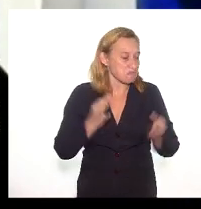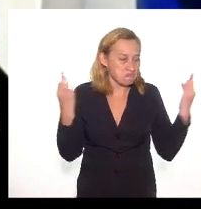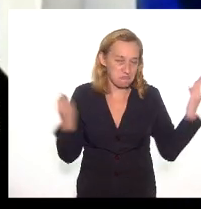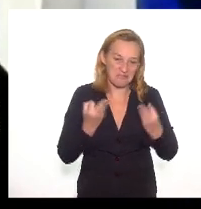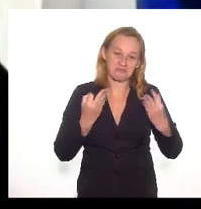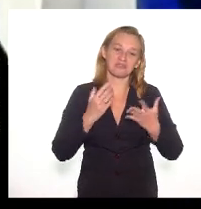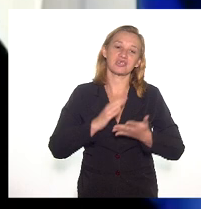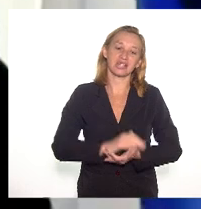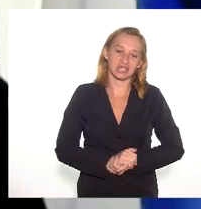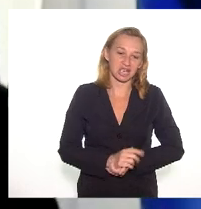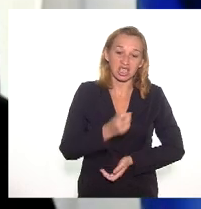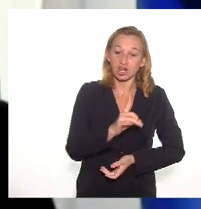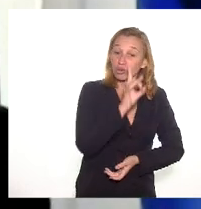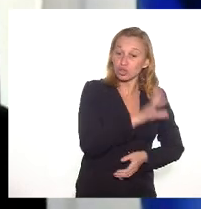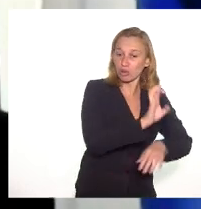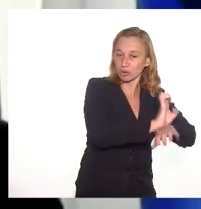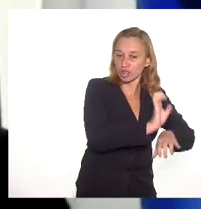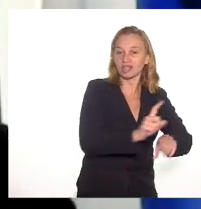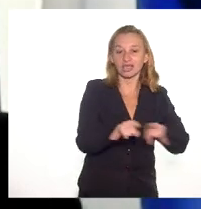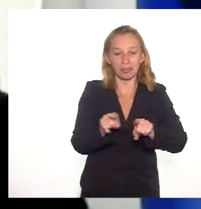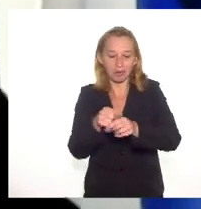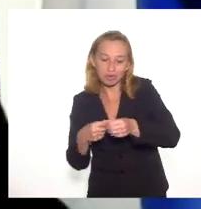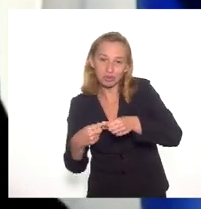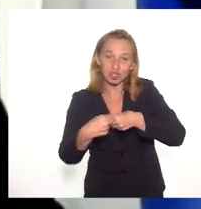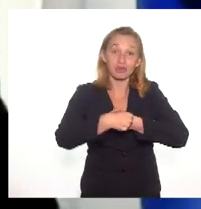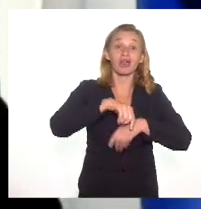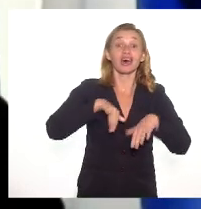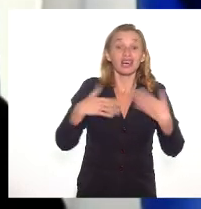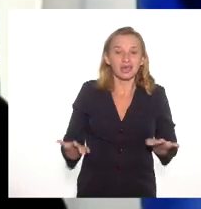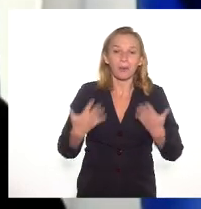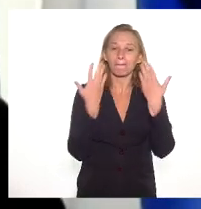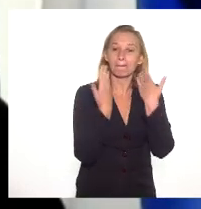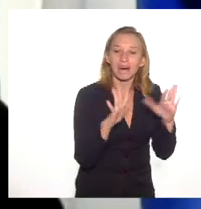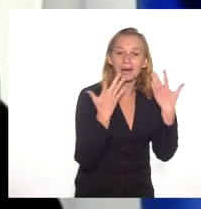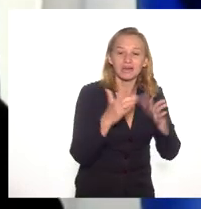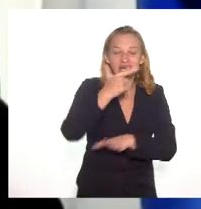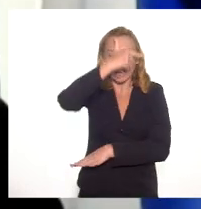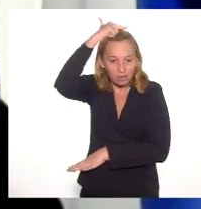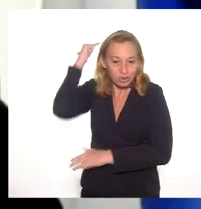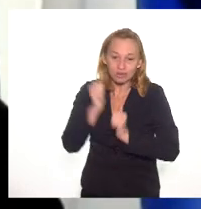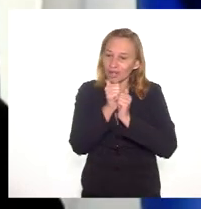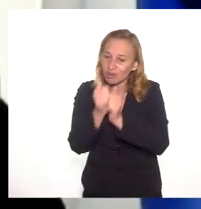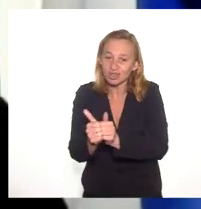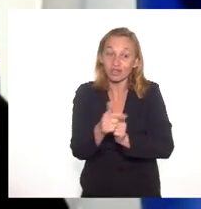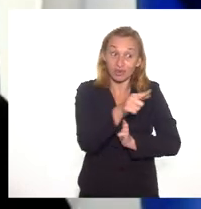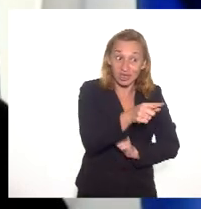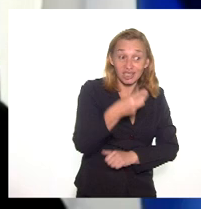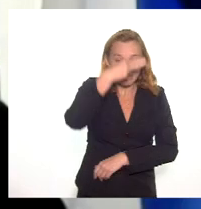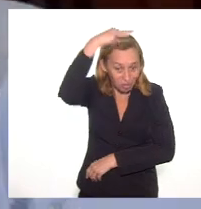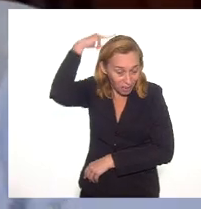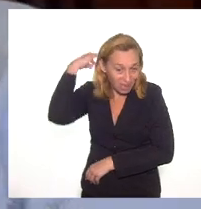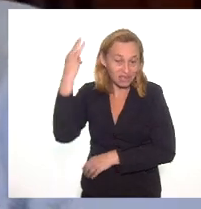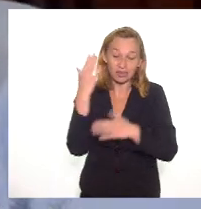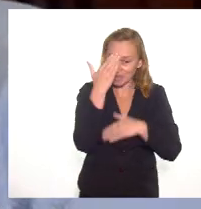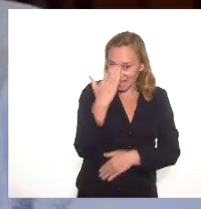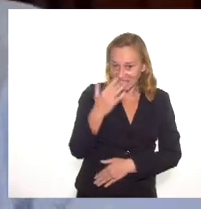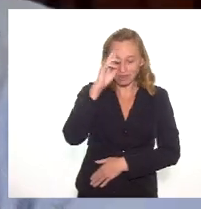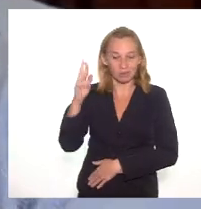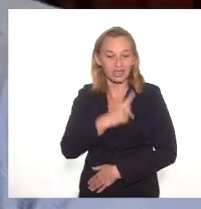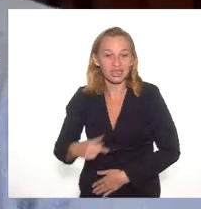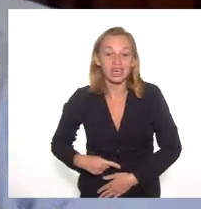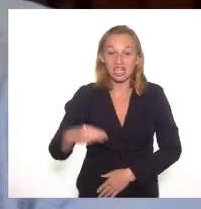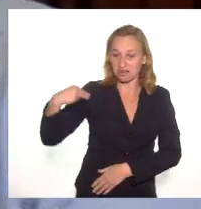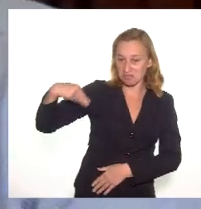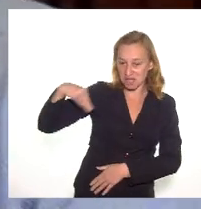excepcional. Não só para o Estado, também para os municípios. Então, parabenizar o Luiz aí pela condução e você, Márcio. E obrigado, por último,